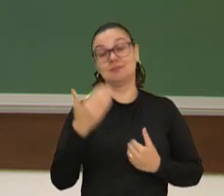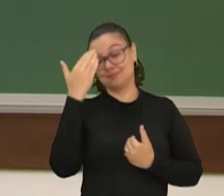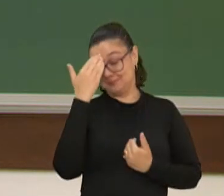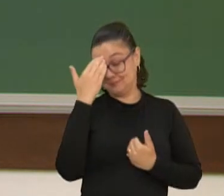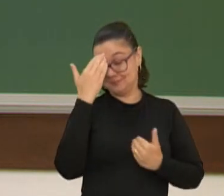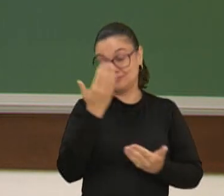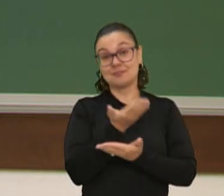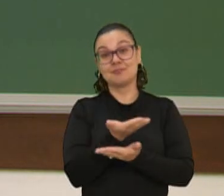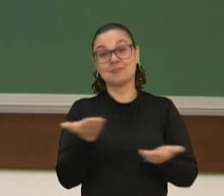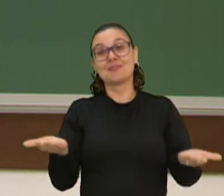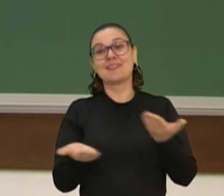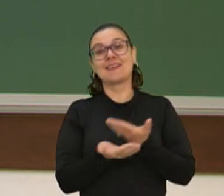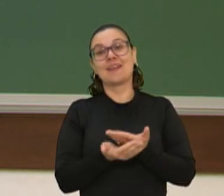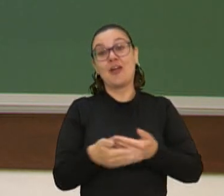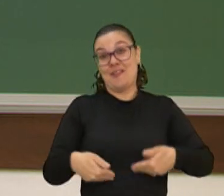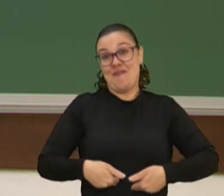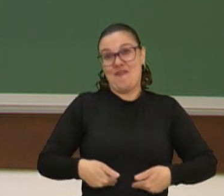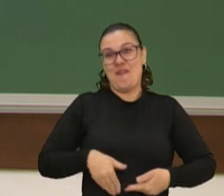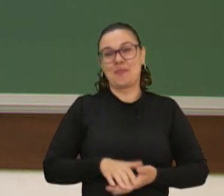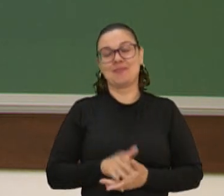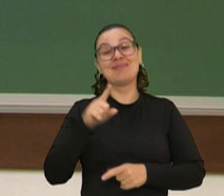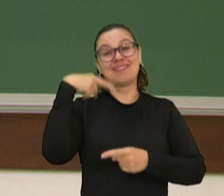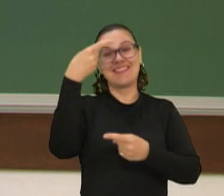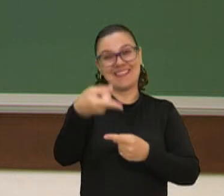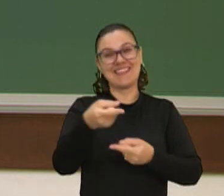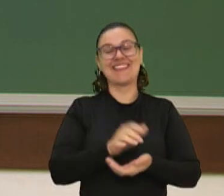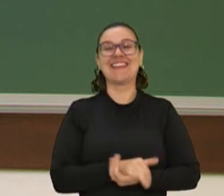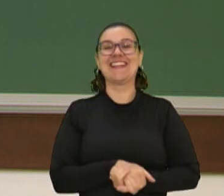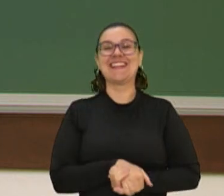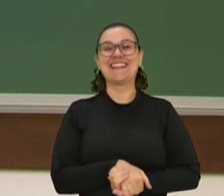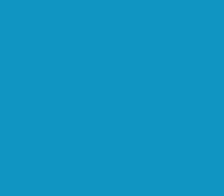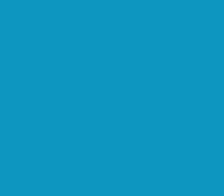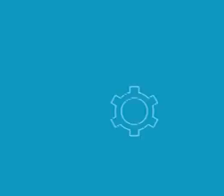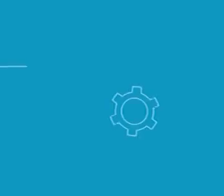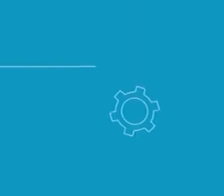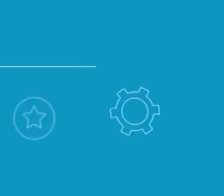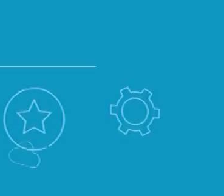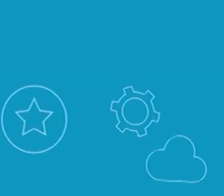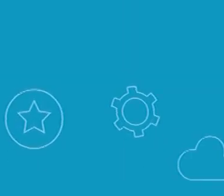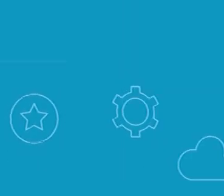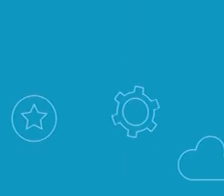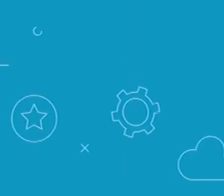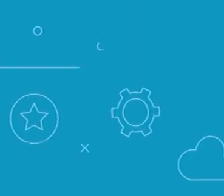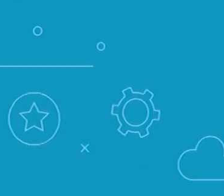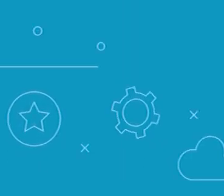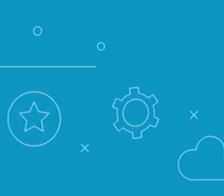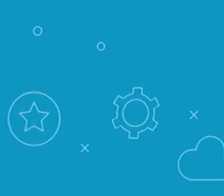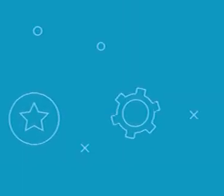Obrigado por ficar nessa aula aqui da fome e até a próxima.